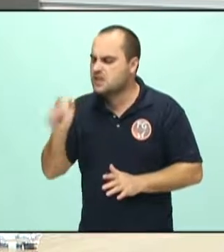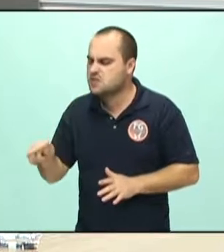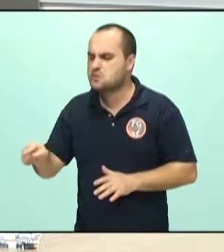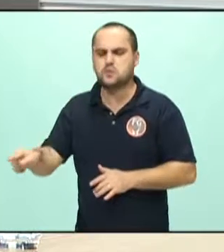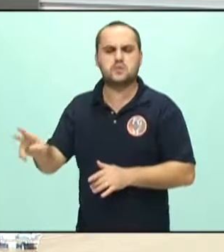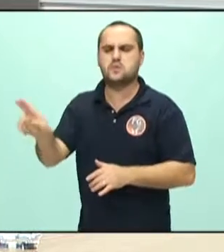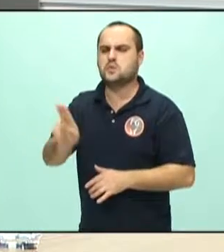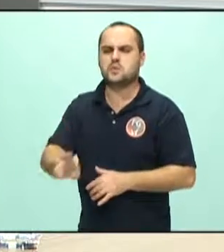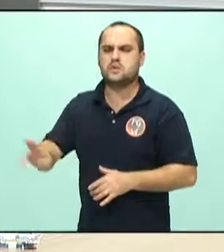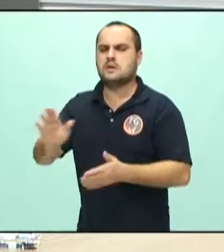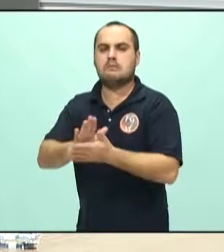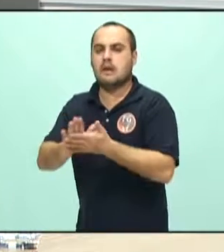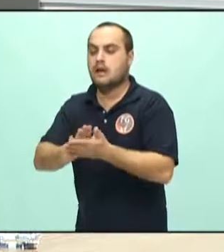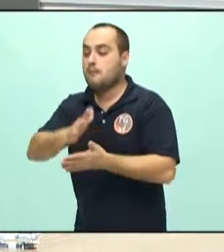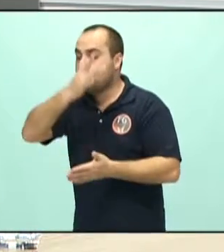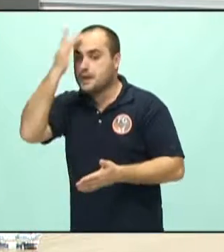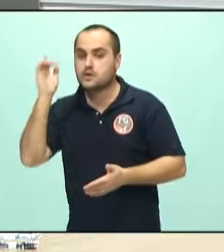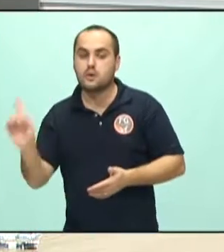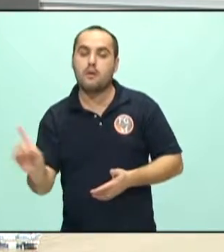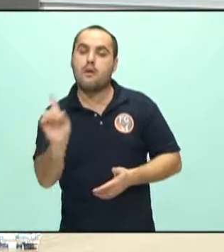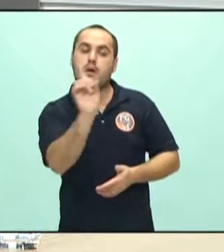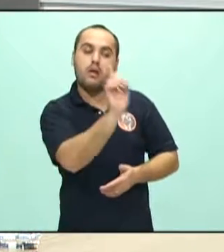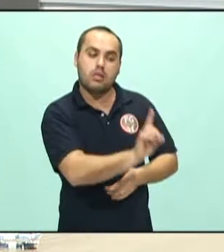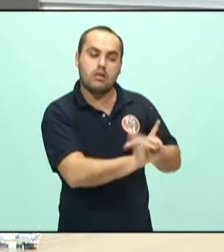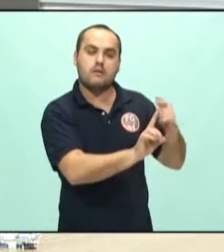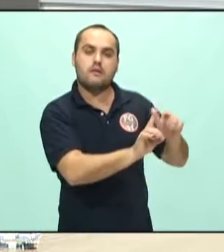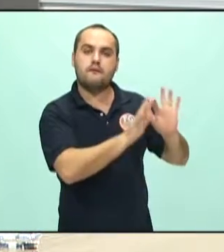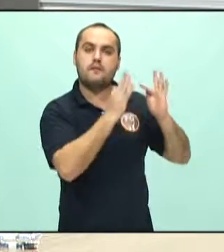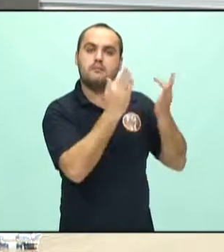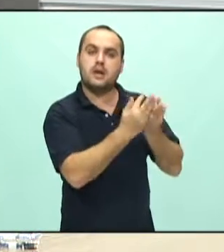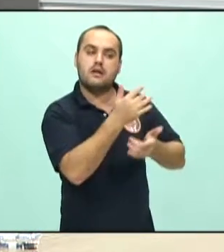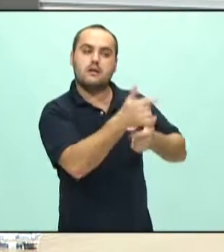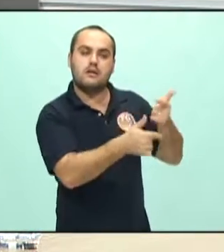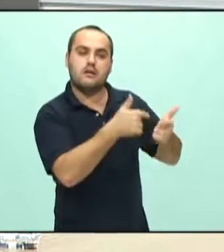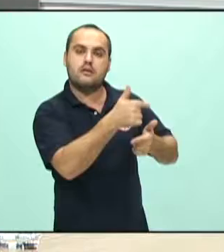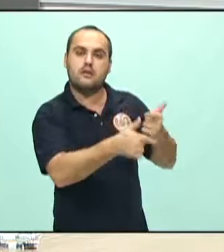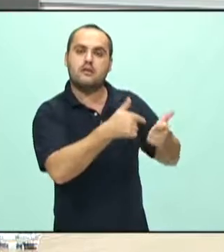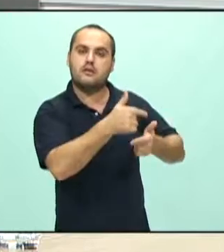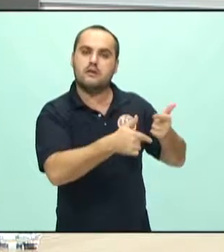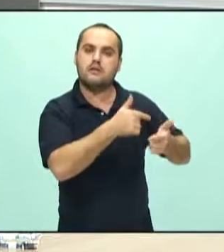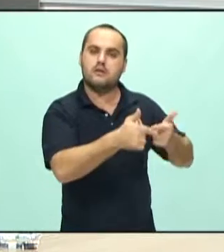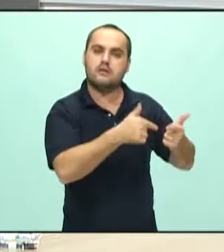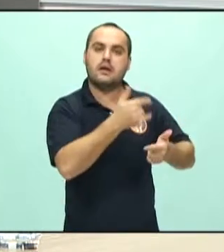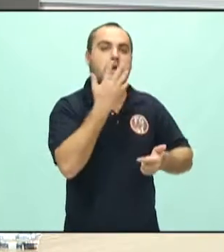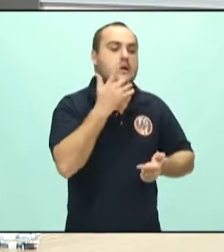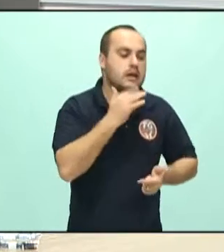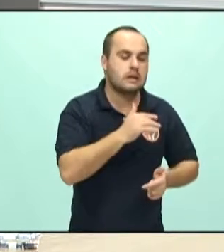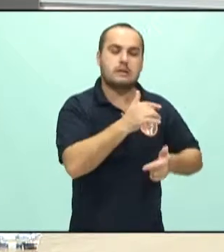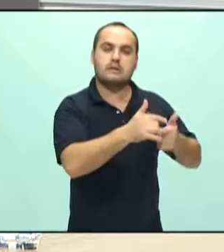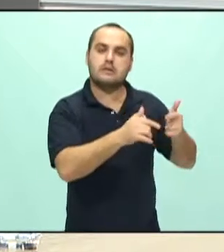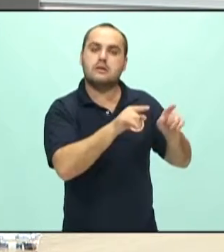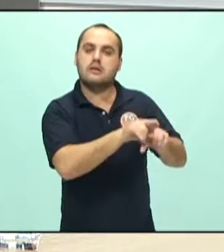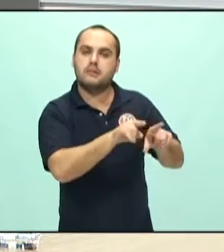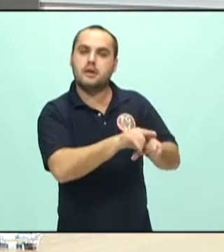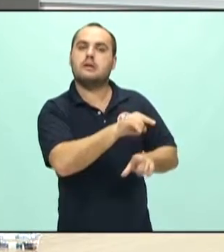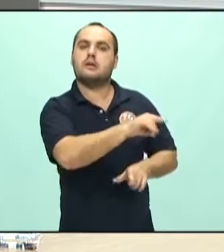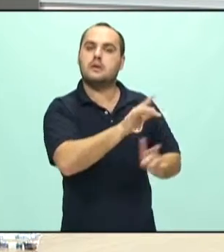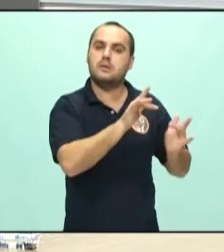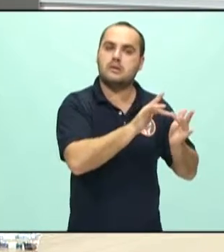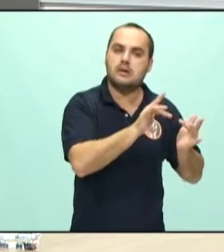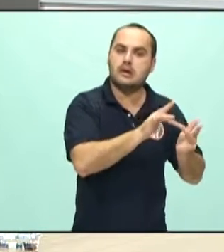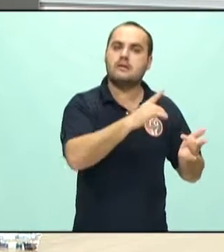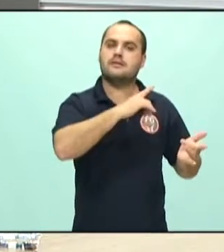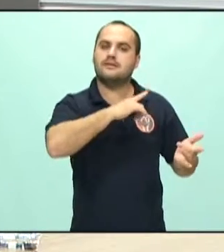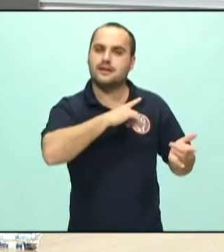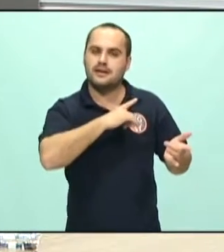ele pode fazer bem para alguém ele vai dar sustento para uma família vai alimentar uma criança que nem você né existe 11 mas existem